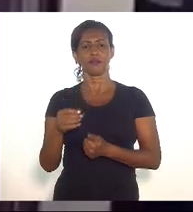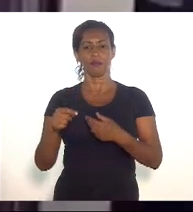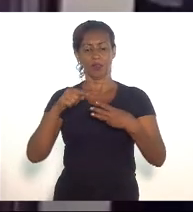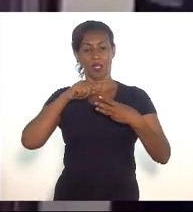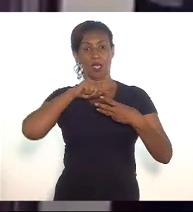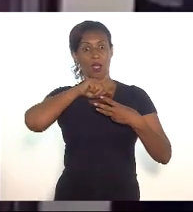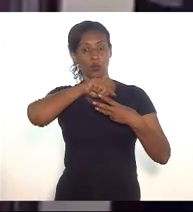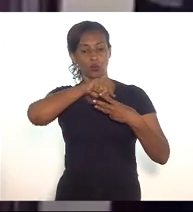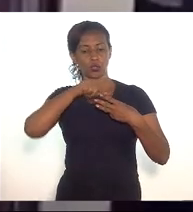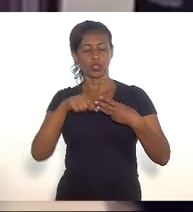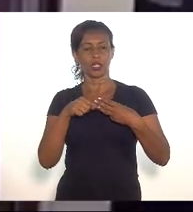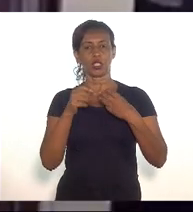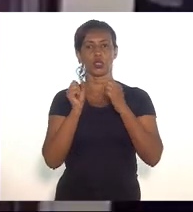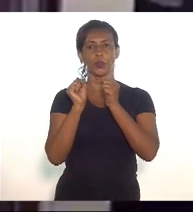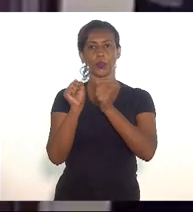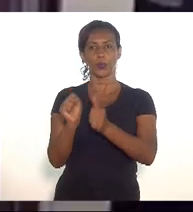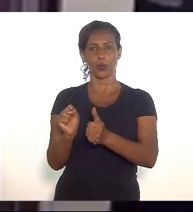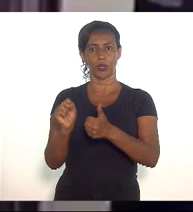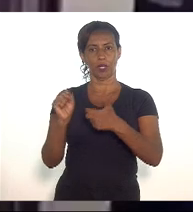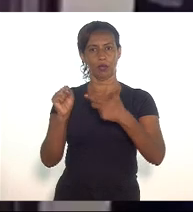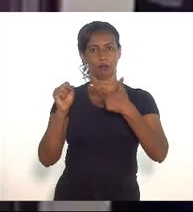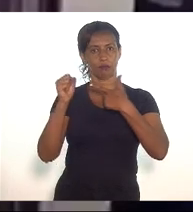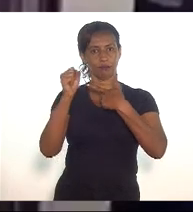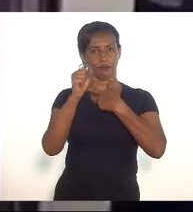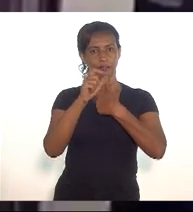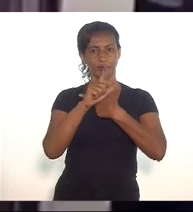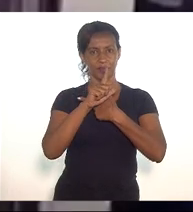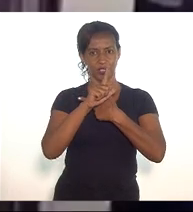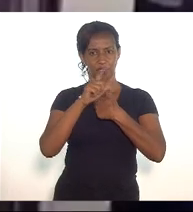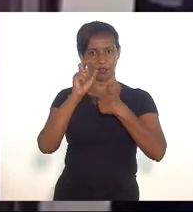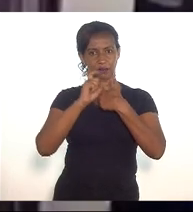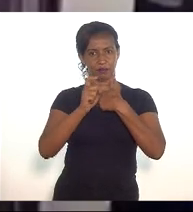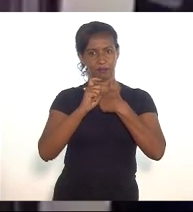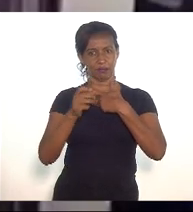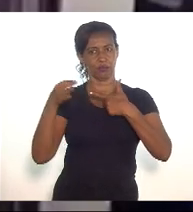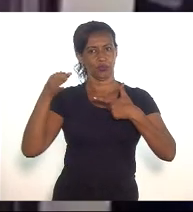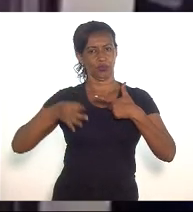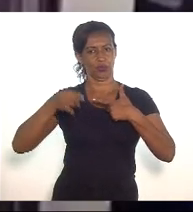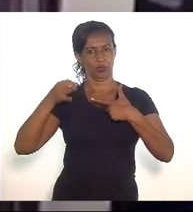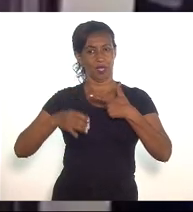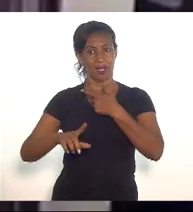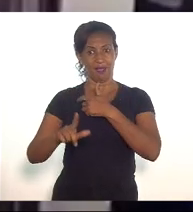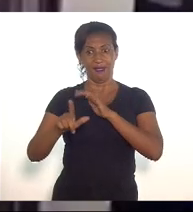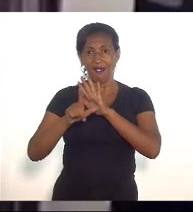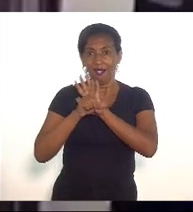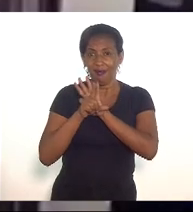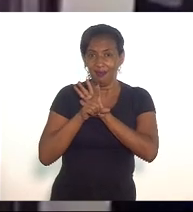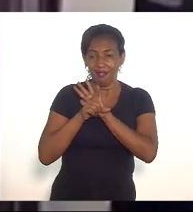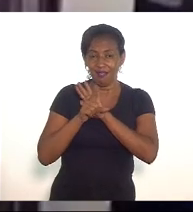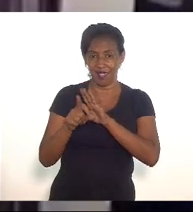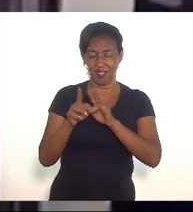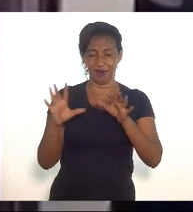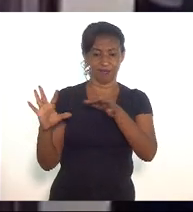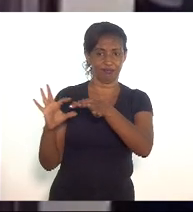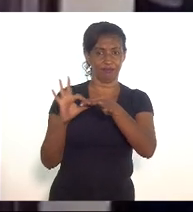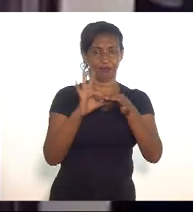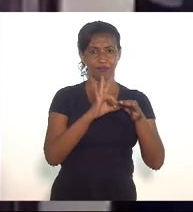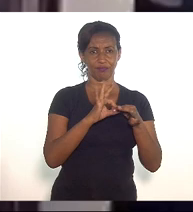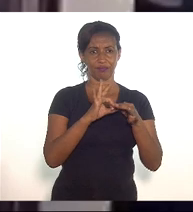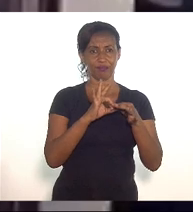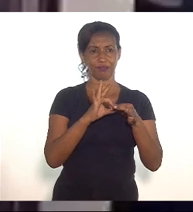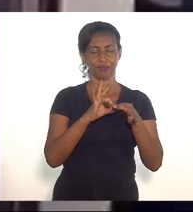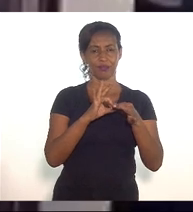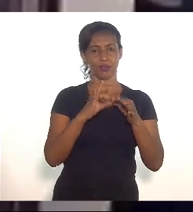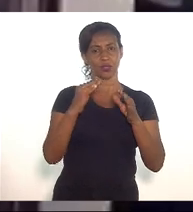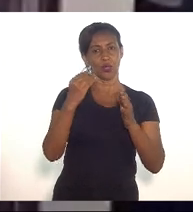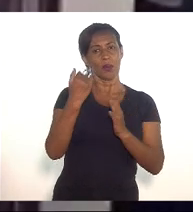três poderes. Os três poderes. Quer dizer, além da interdisciplinaridade, órgãos de